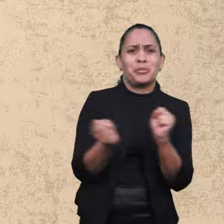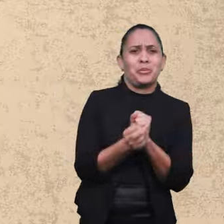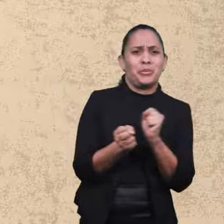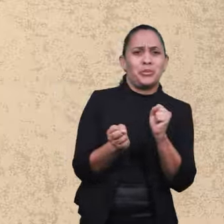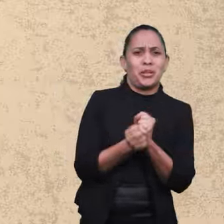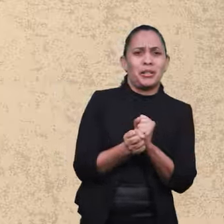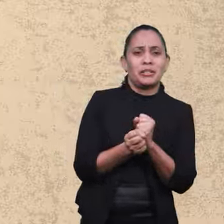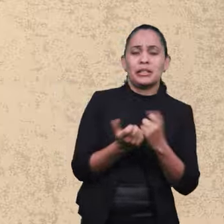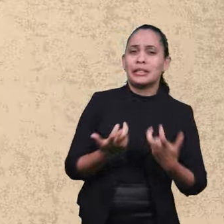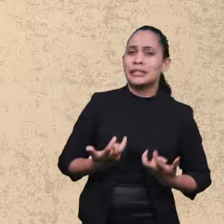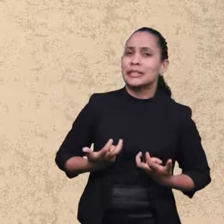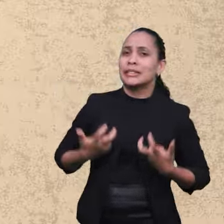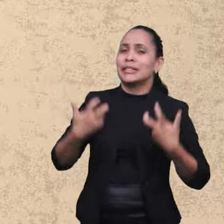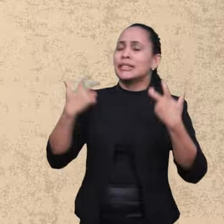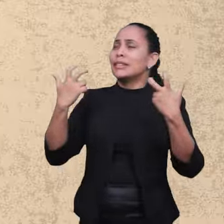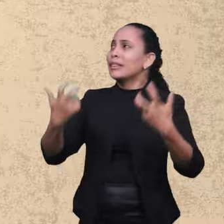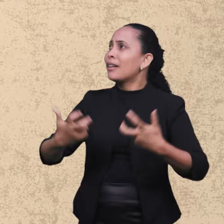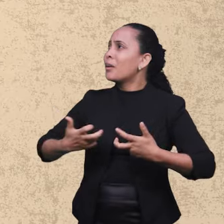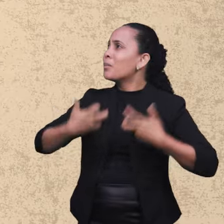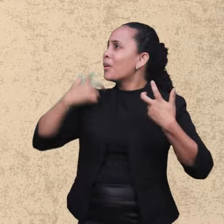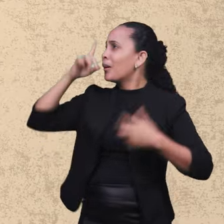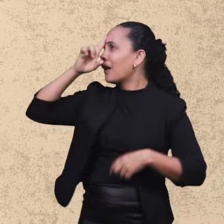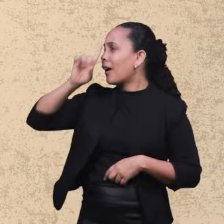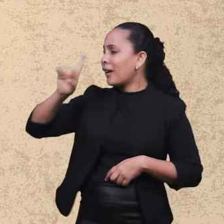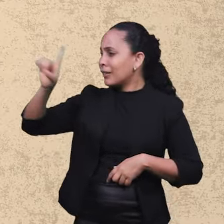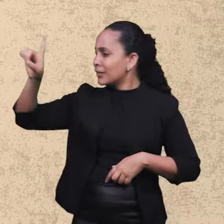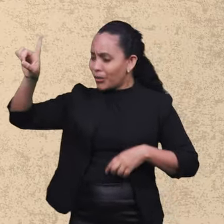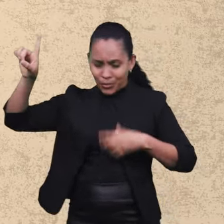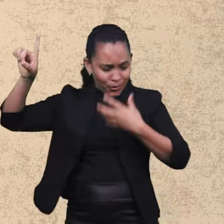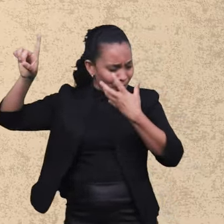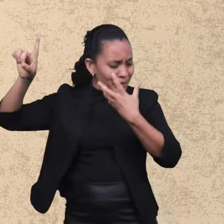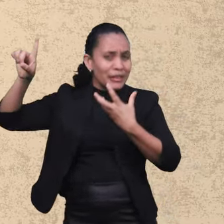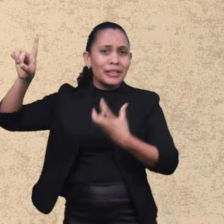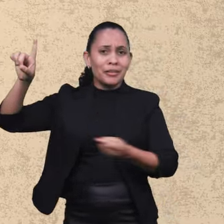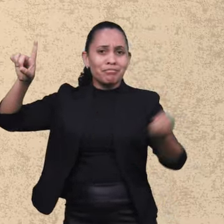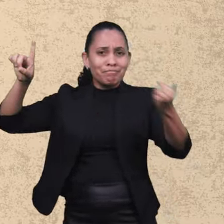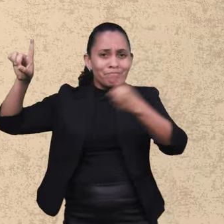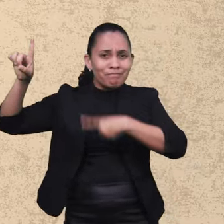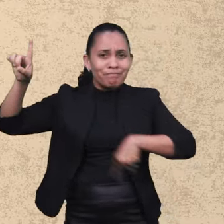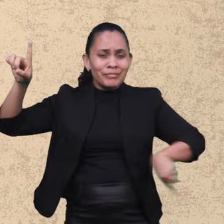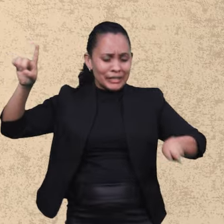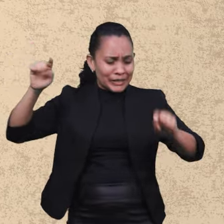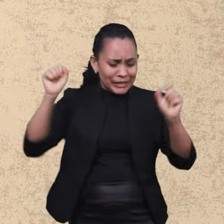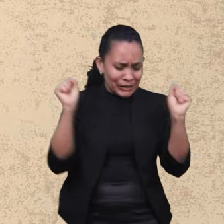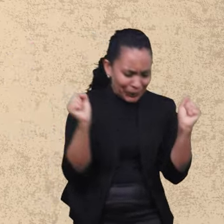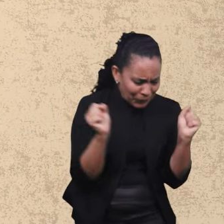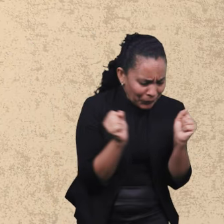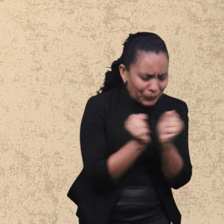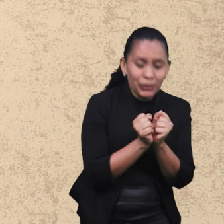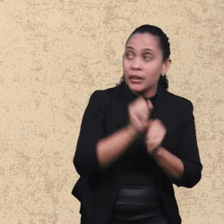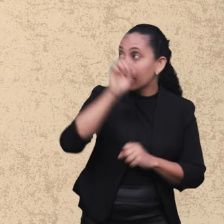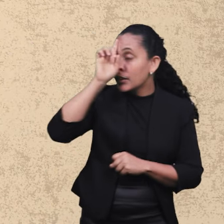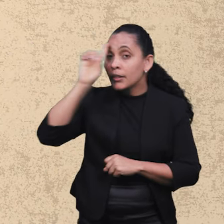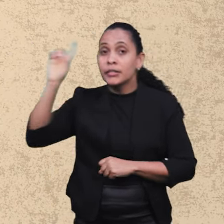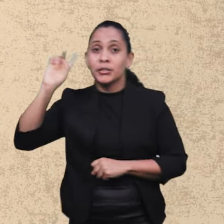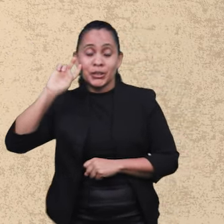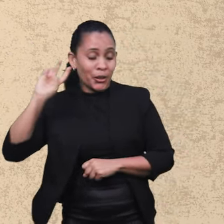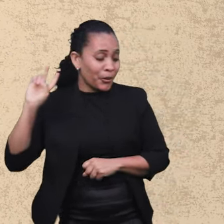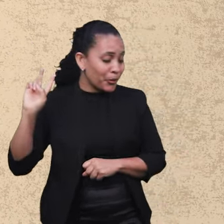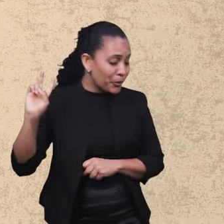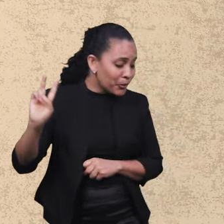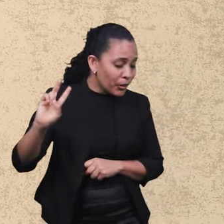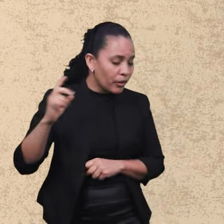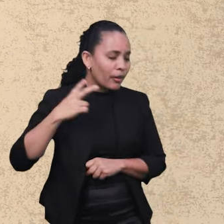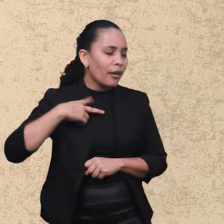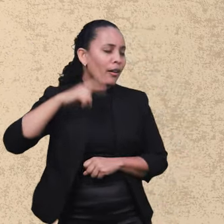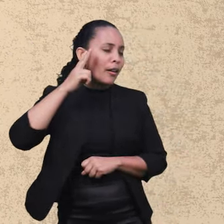e clamaram, e o seu clamor subiu a Deus por causa de sua servidão, e ouviu Deus o seu